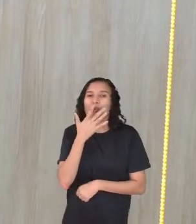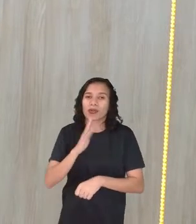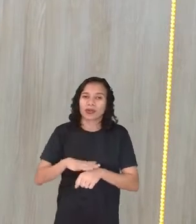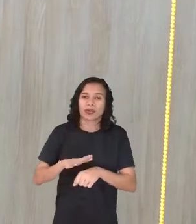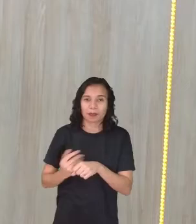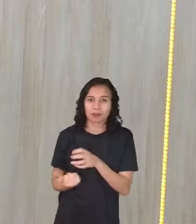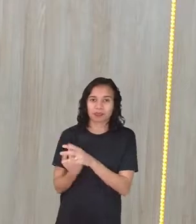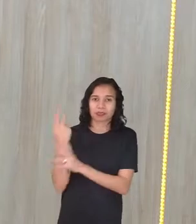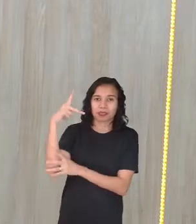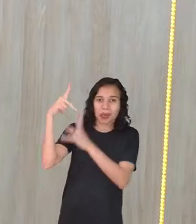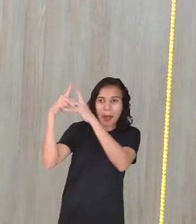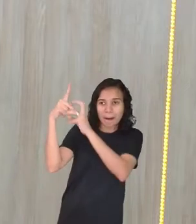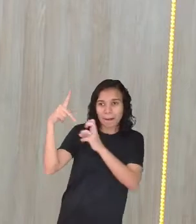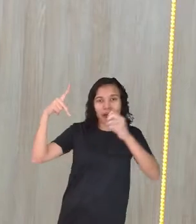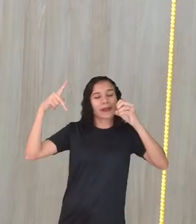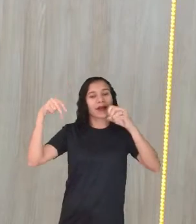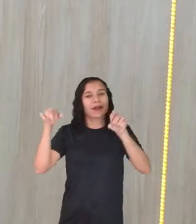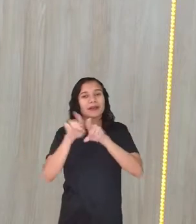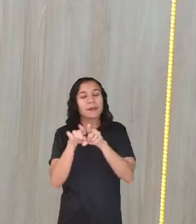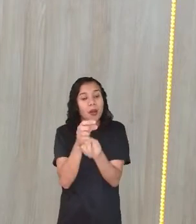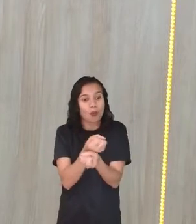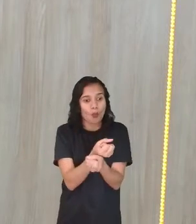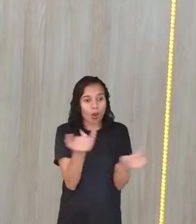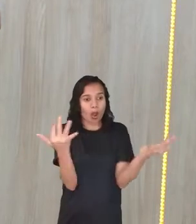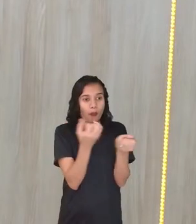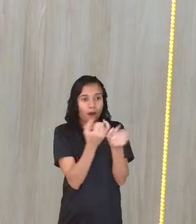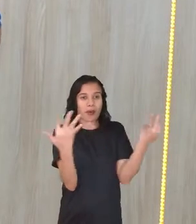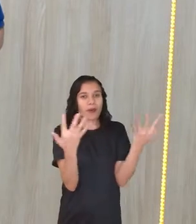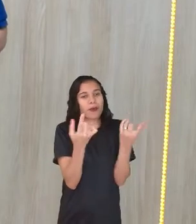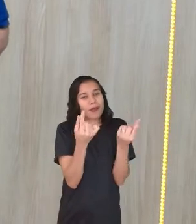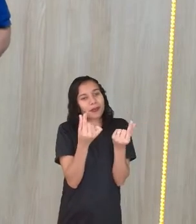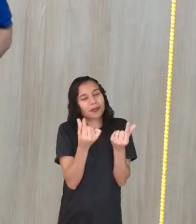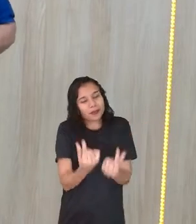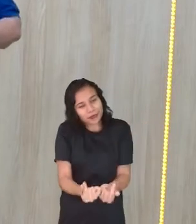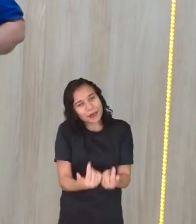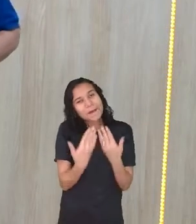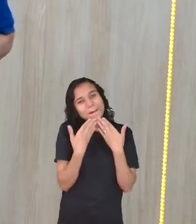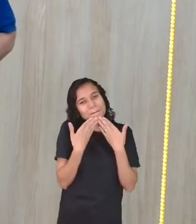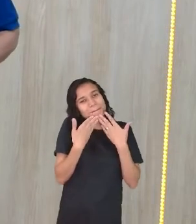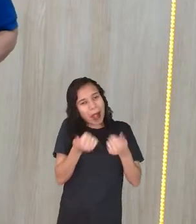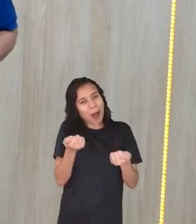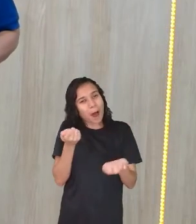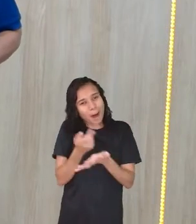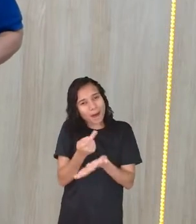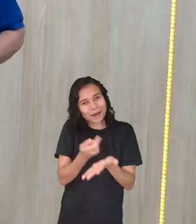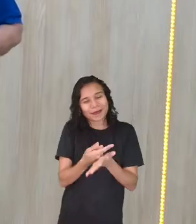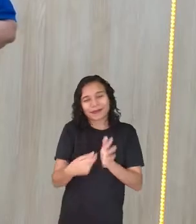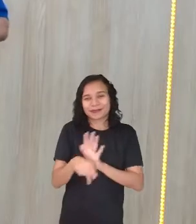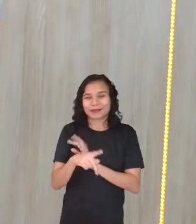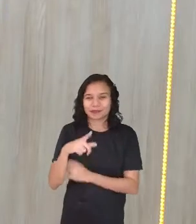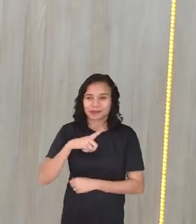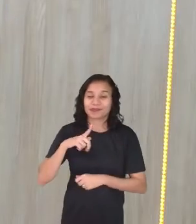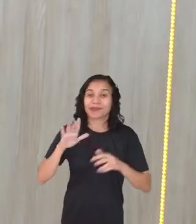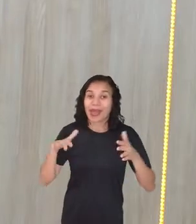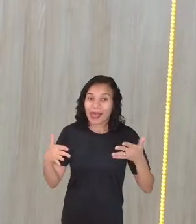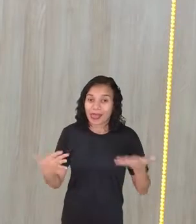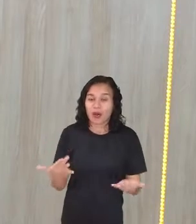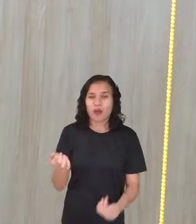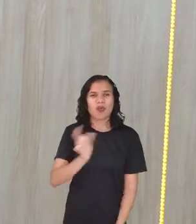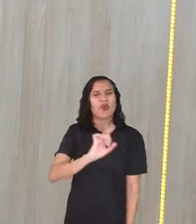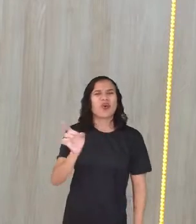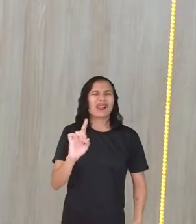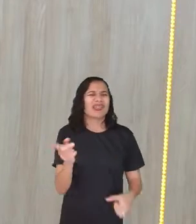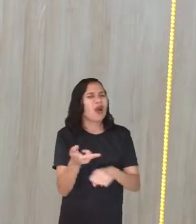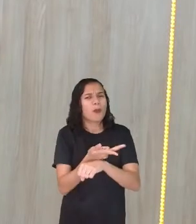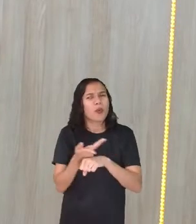colheita, e também, por elas estarem em grande quantidade, o precinho vai ficar acessível, a gente vai poder adquirir. Então, não vamos